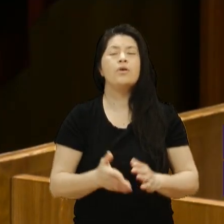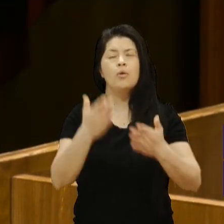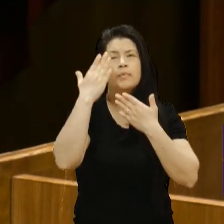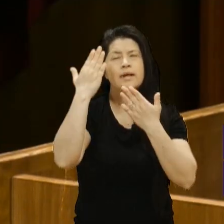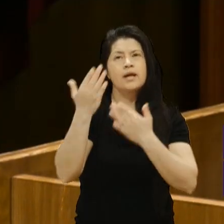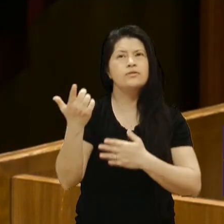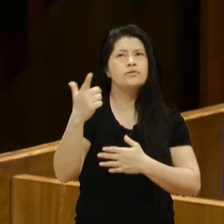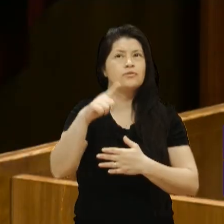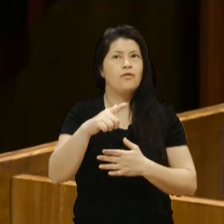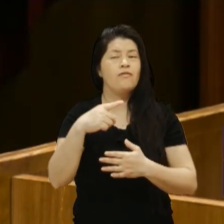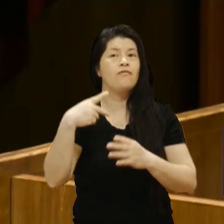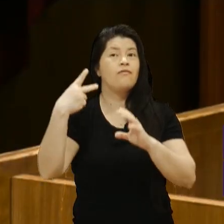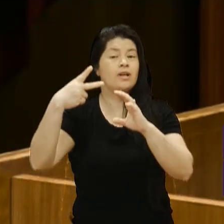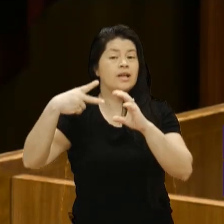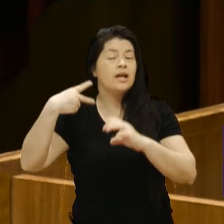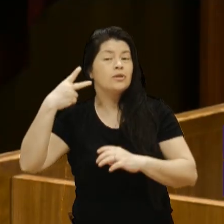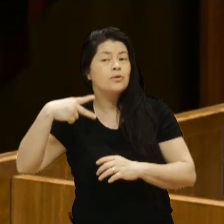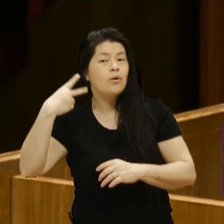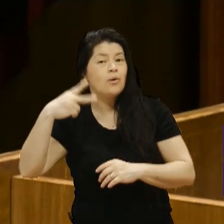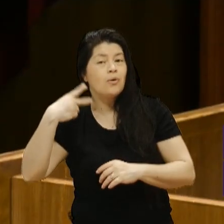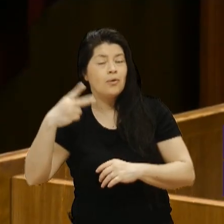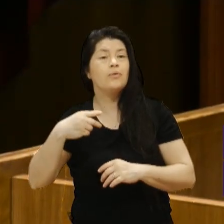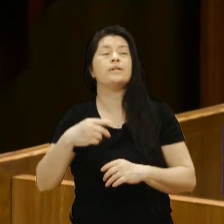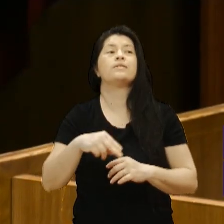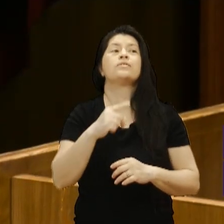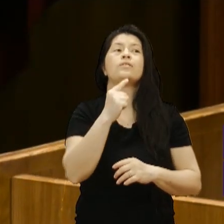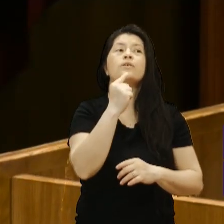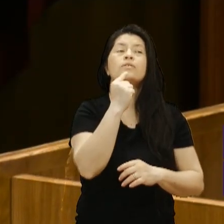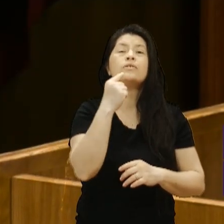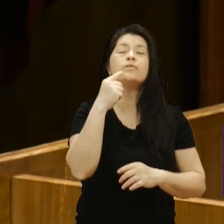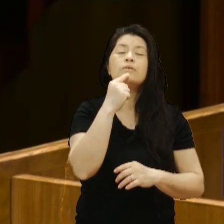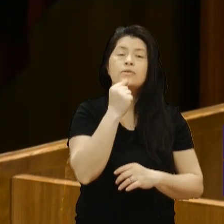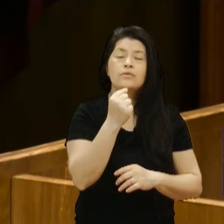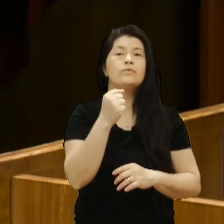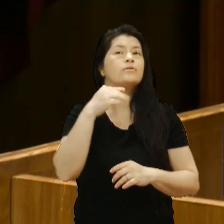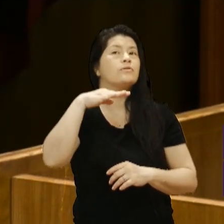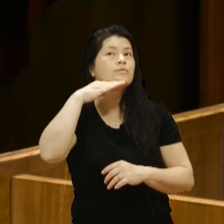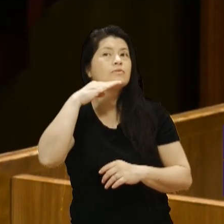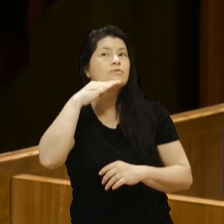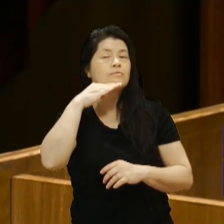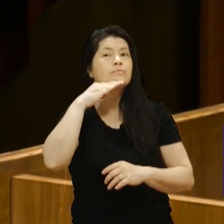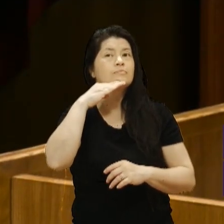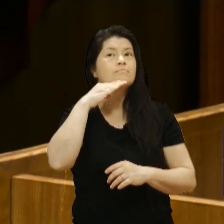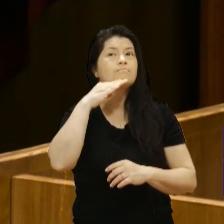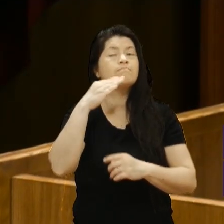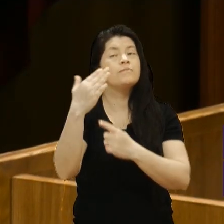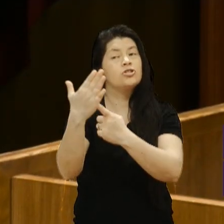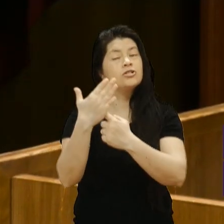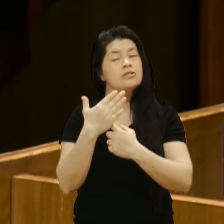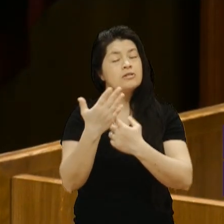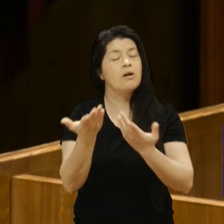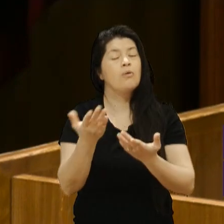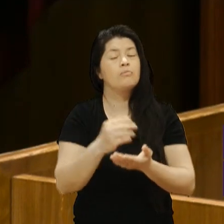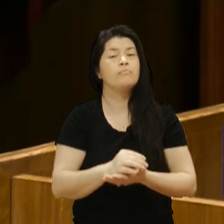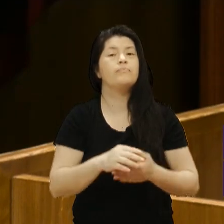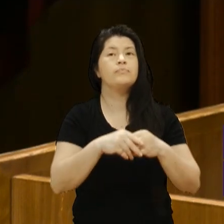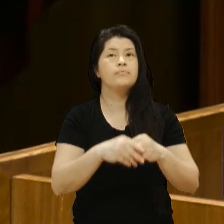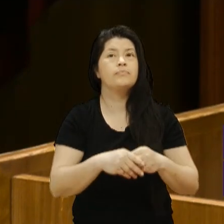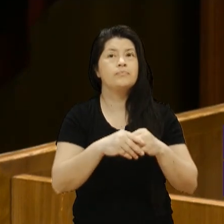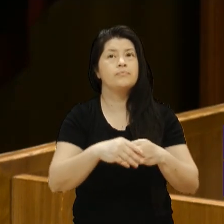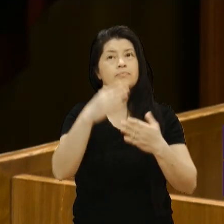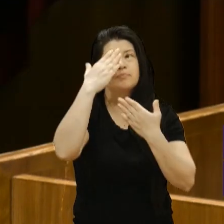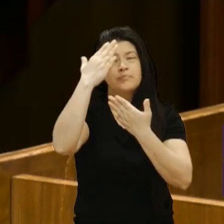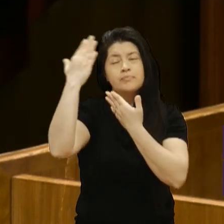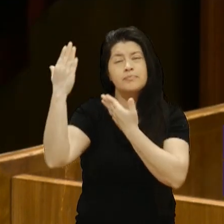agradecer os vereadores João Wes e Alexandre Bortoluz pela proposição desta homenagem e estender o agradecimento a todos os